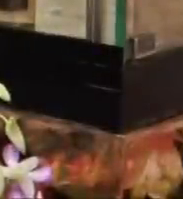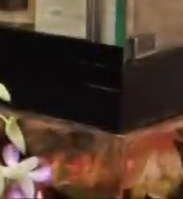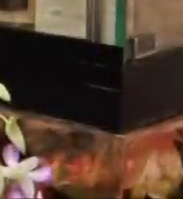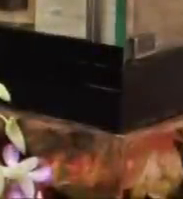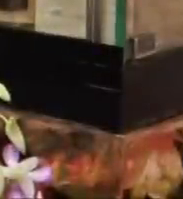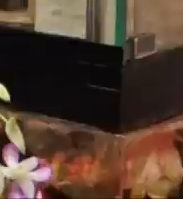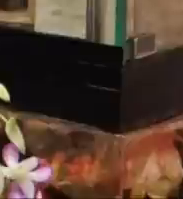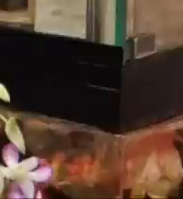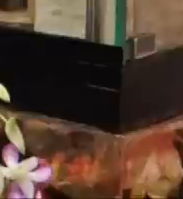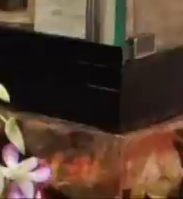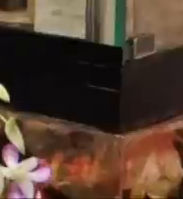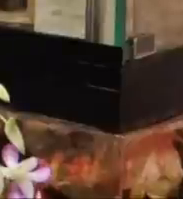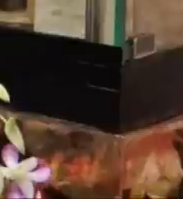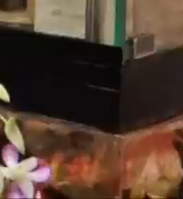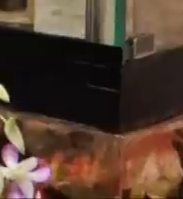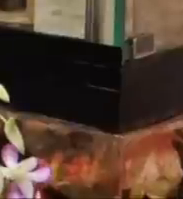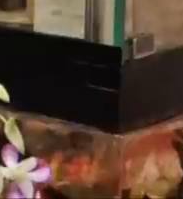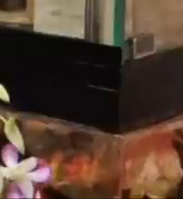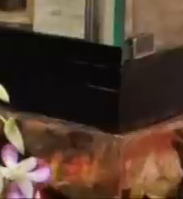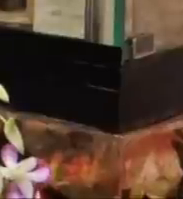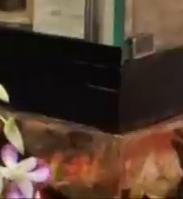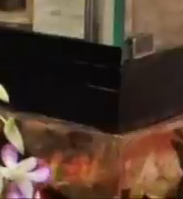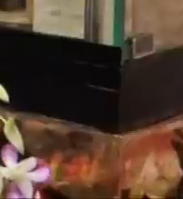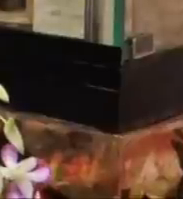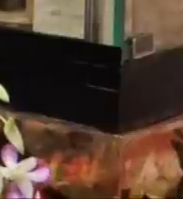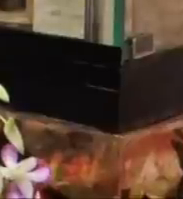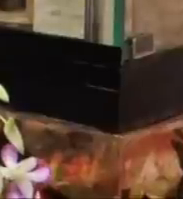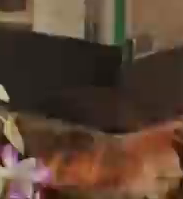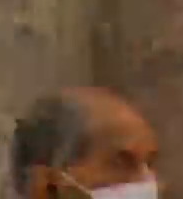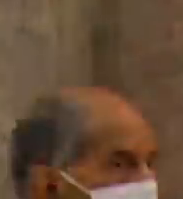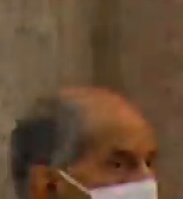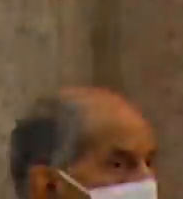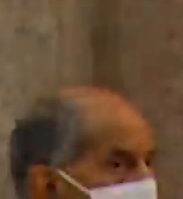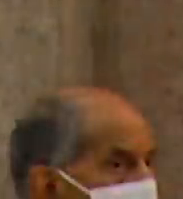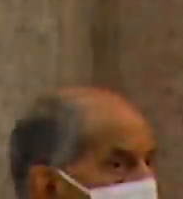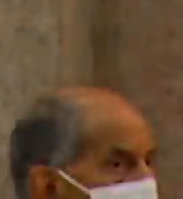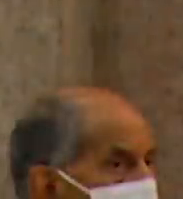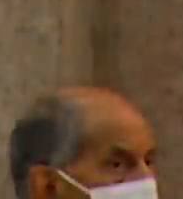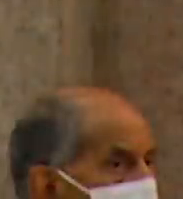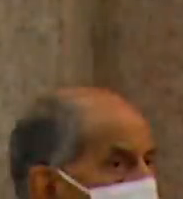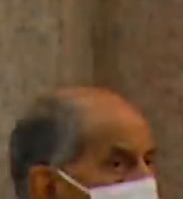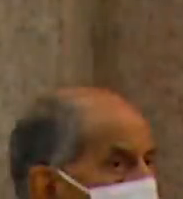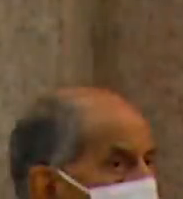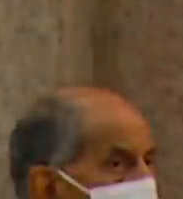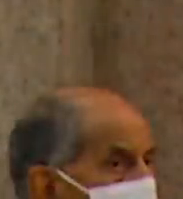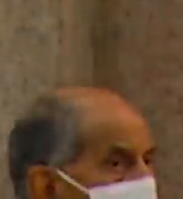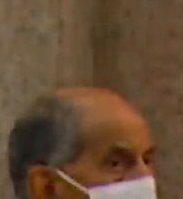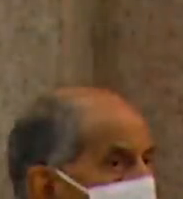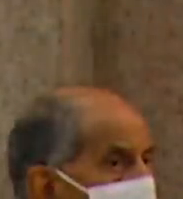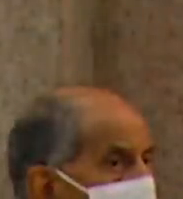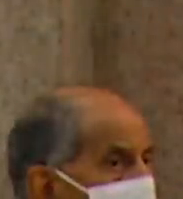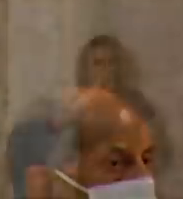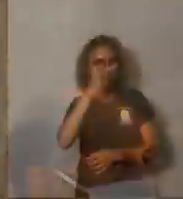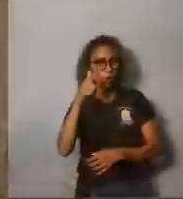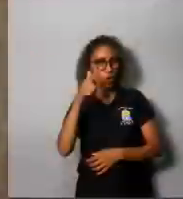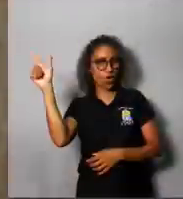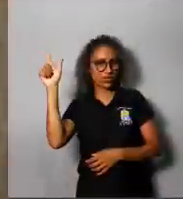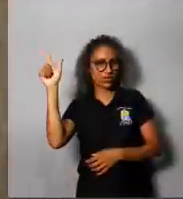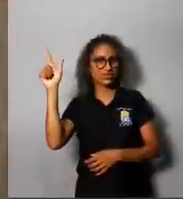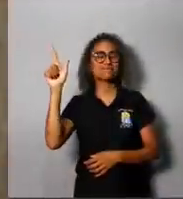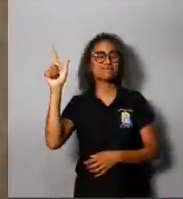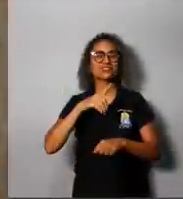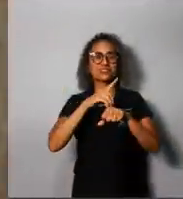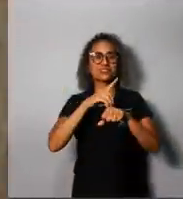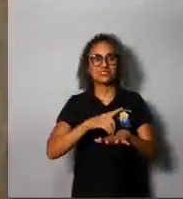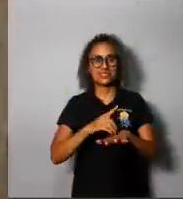Então amanhã não tem bispos de outras dioceses, amanhã é a prata da casa. Dom Antônio preside a Santa Missa e eu